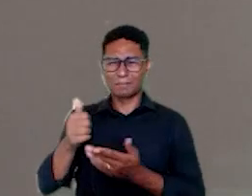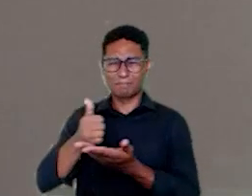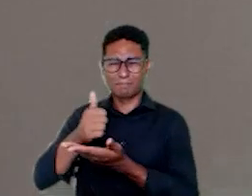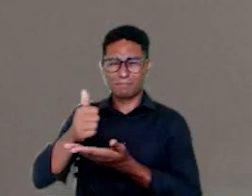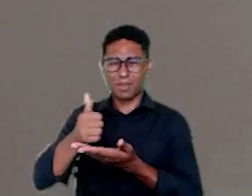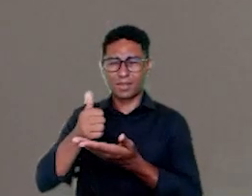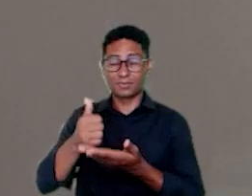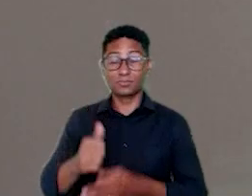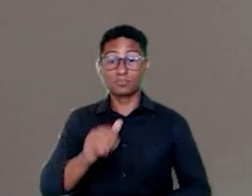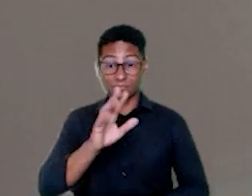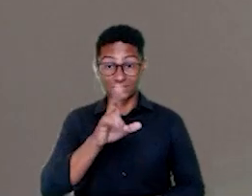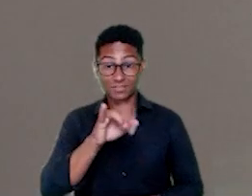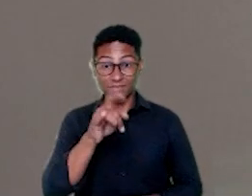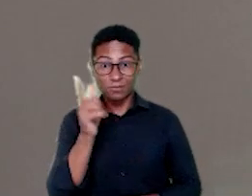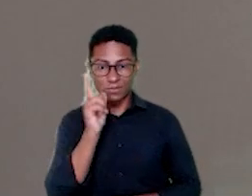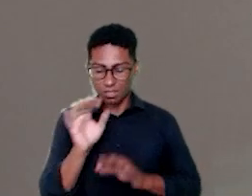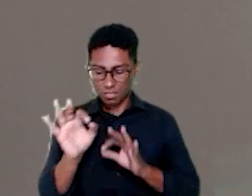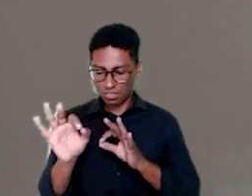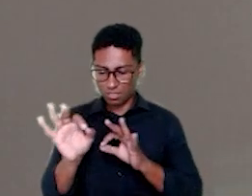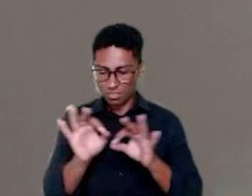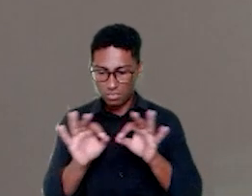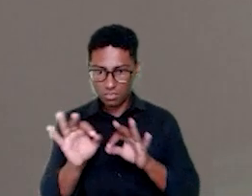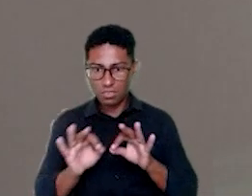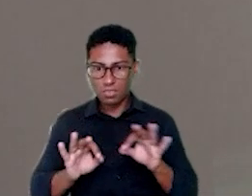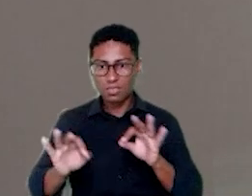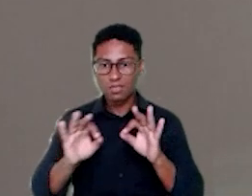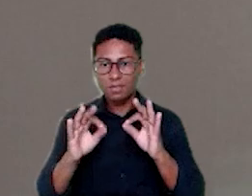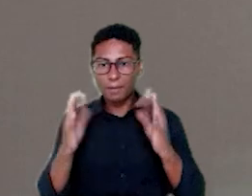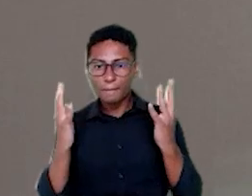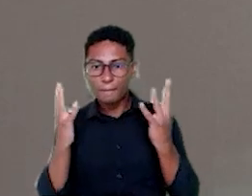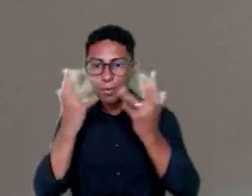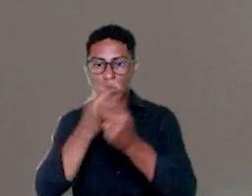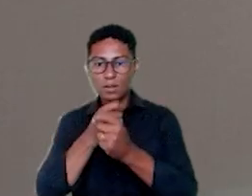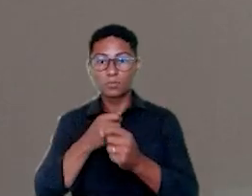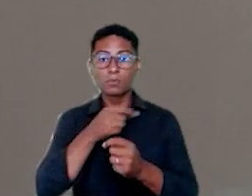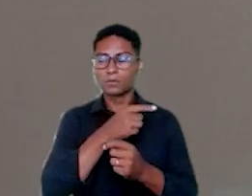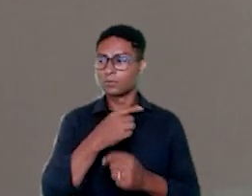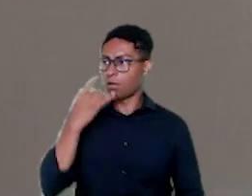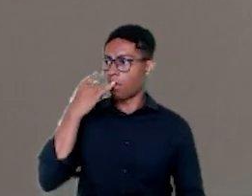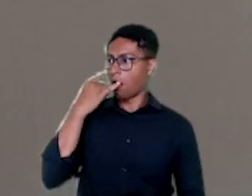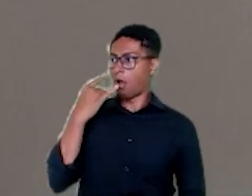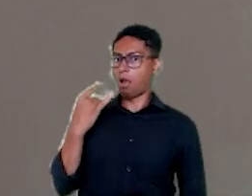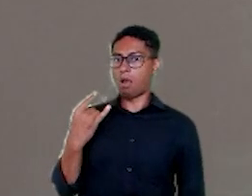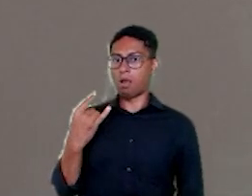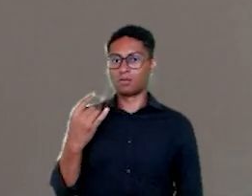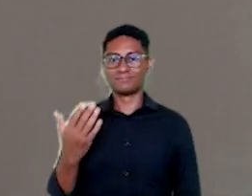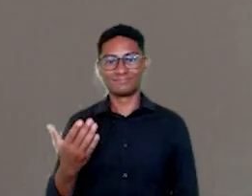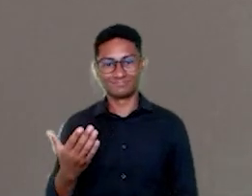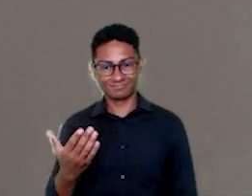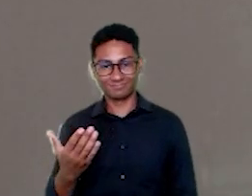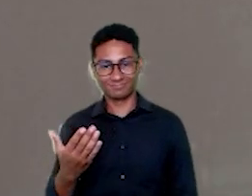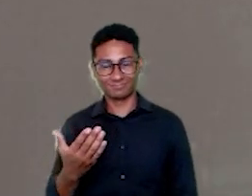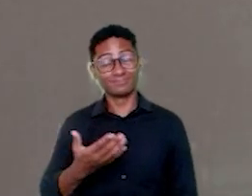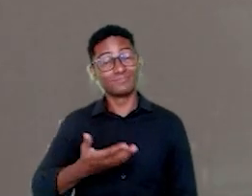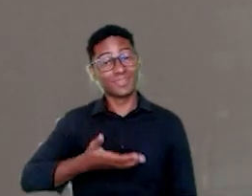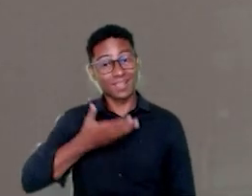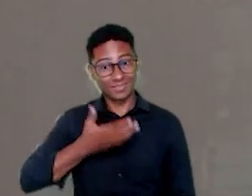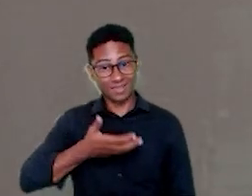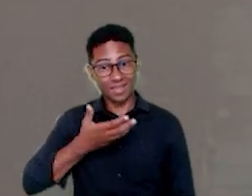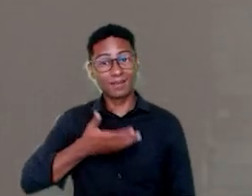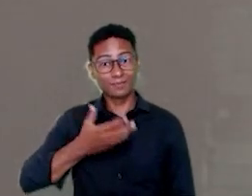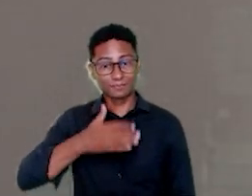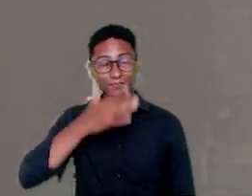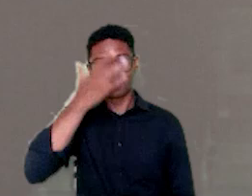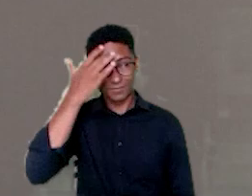você traz um diferencial, ele encanta, né? E salta aos olhos. E é isso que no Natal as